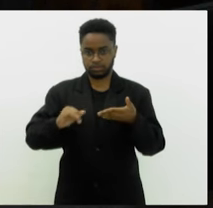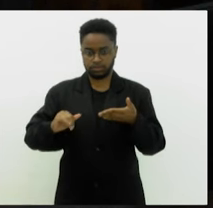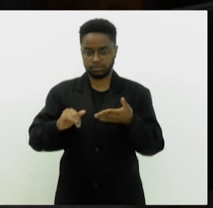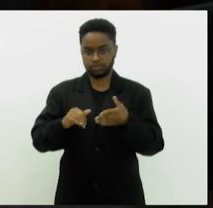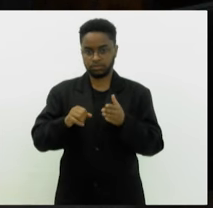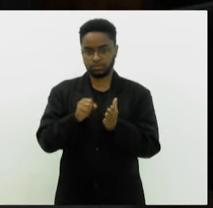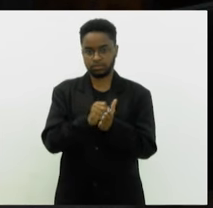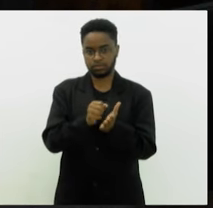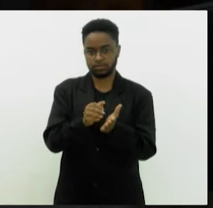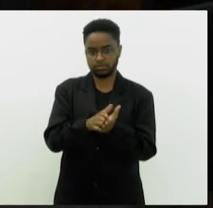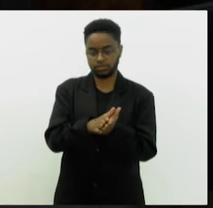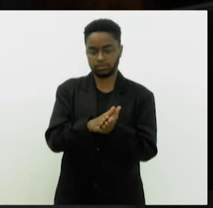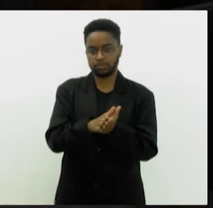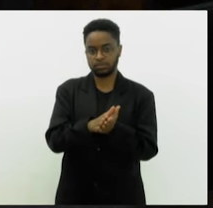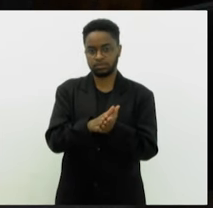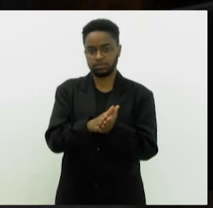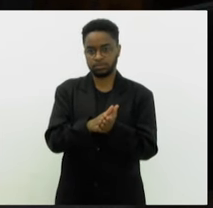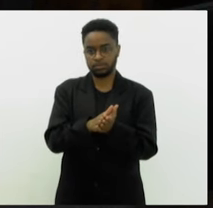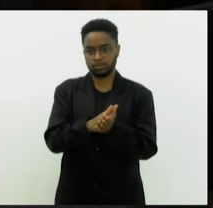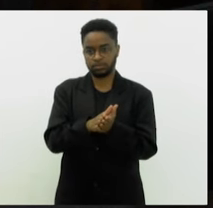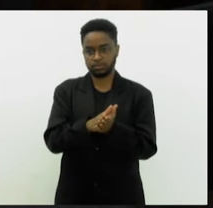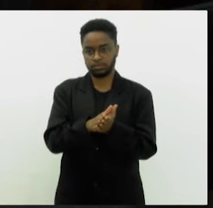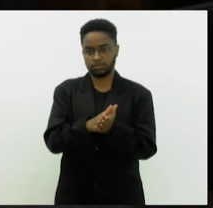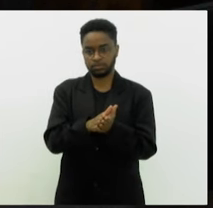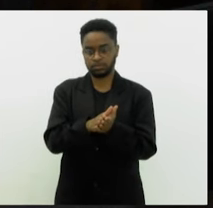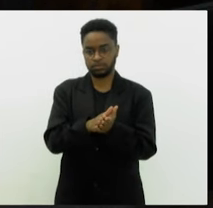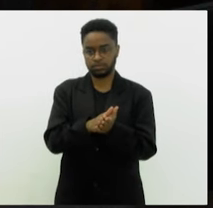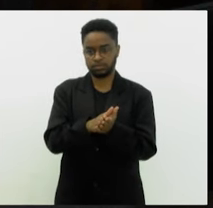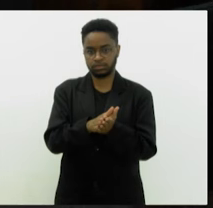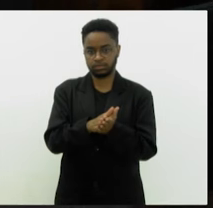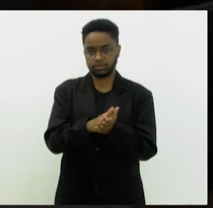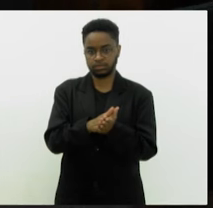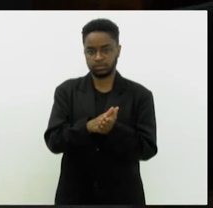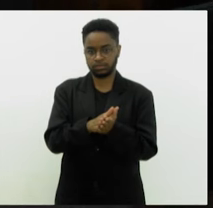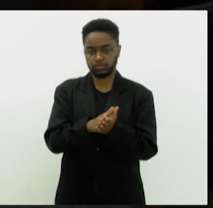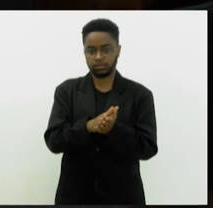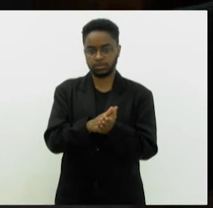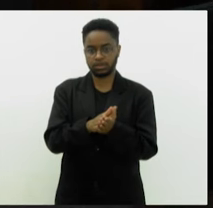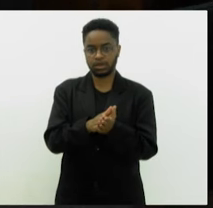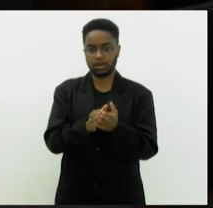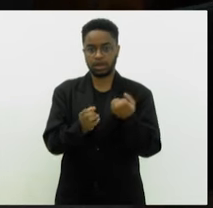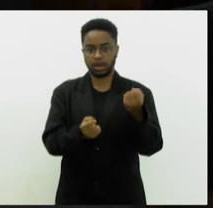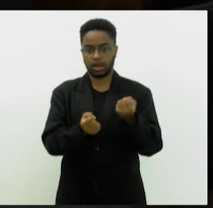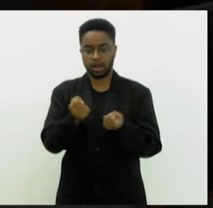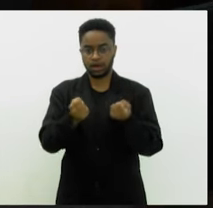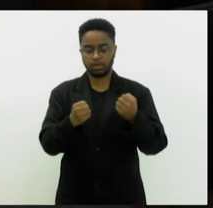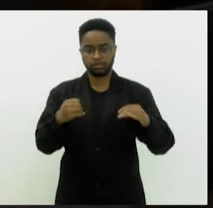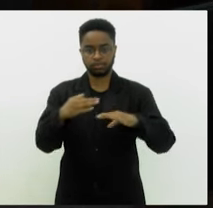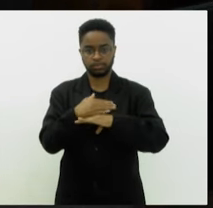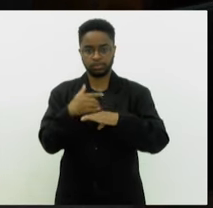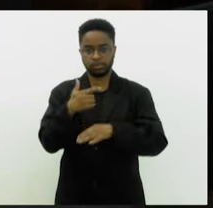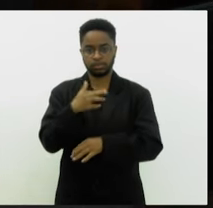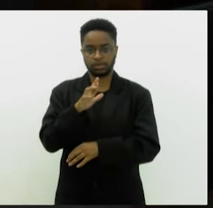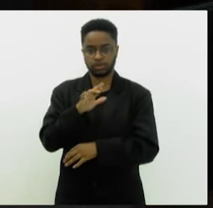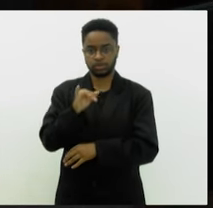que transfegam na RJ 106, RJ